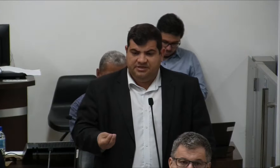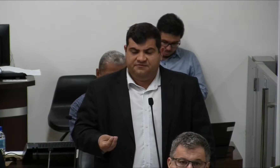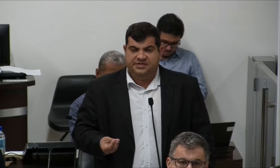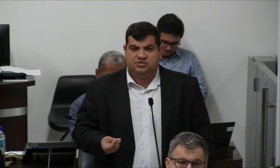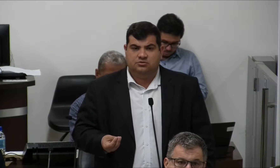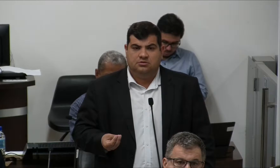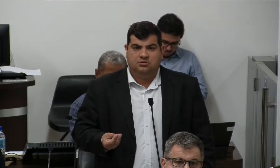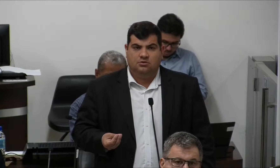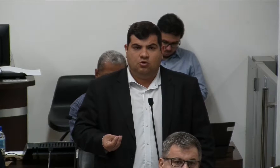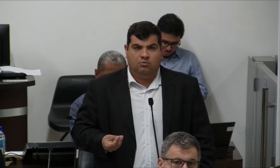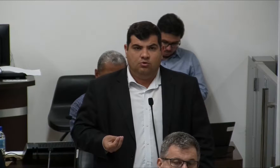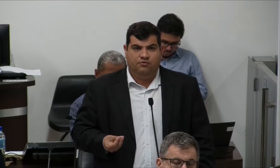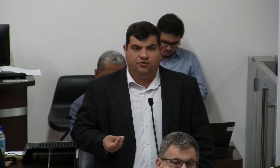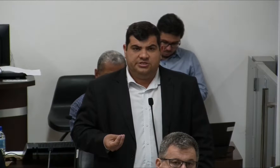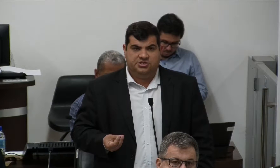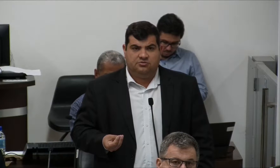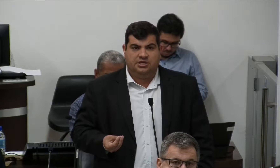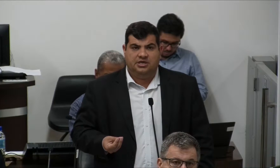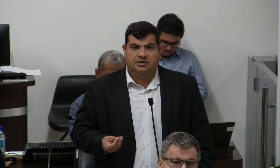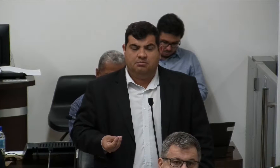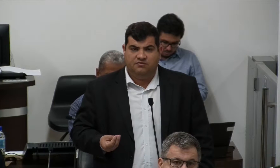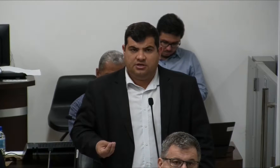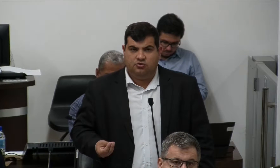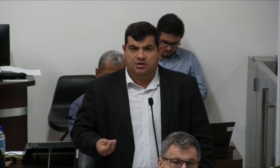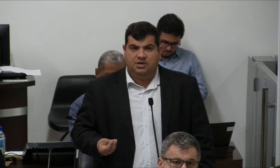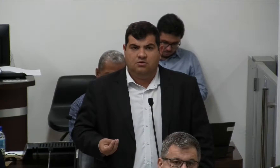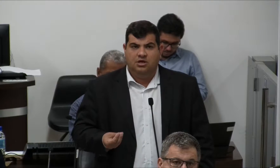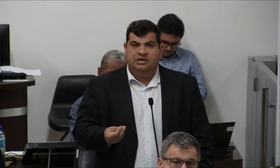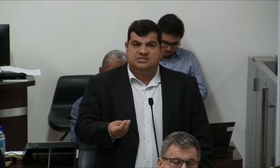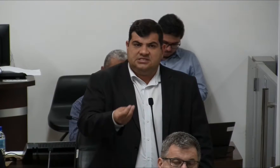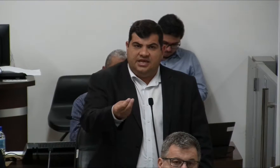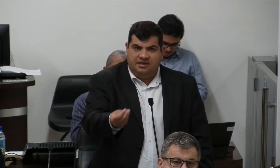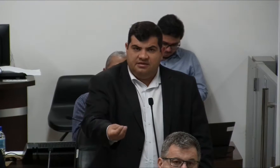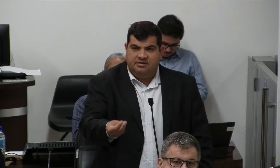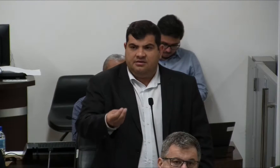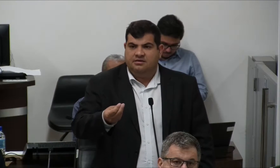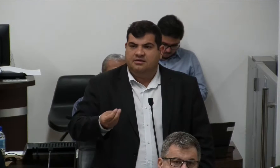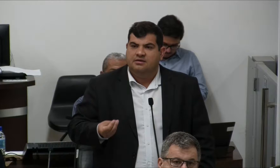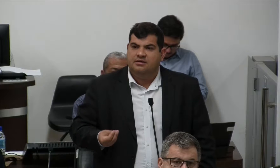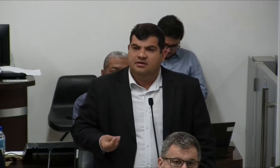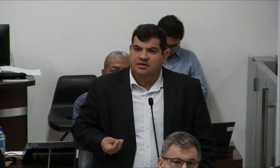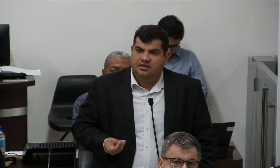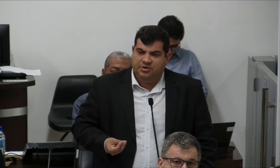fazemos um benefício, como foi dito aqui pelo vereador Lemão, sem